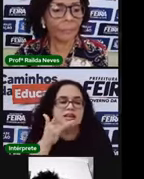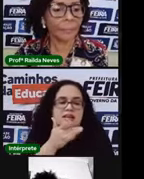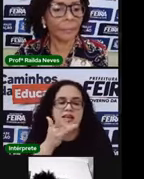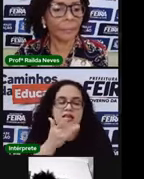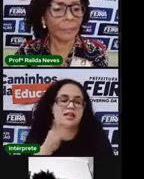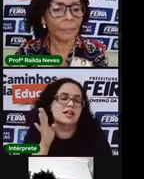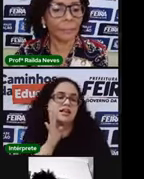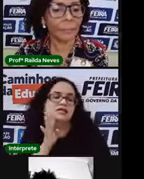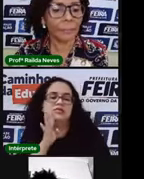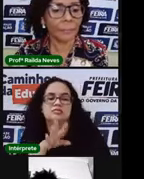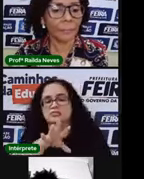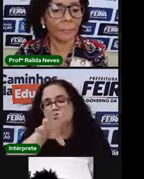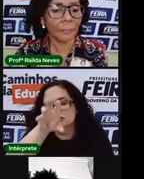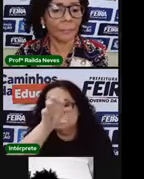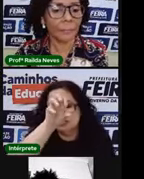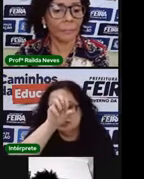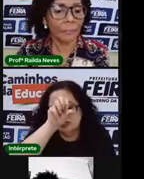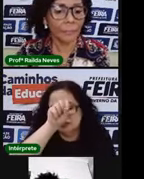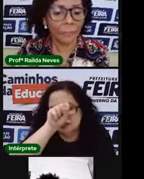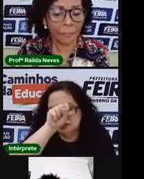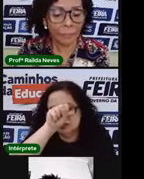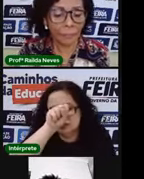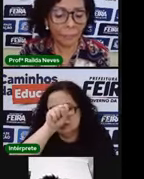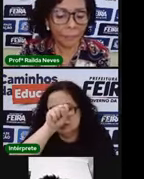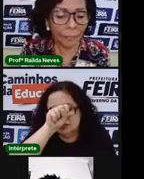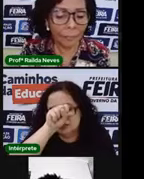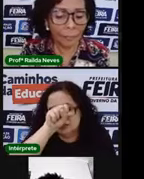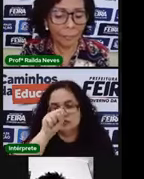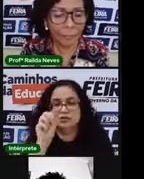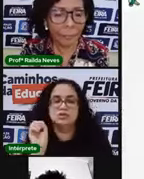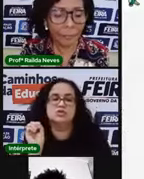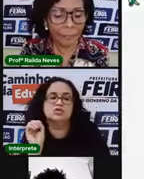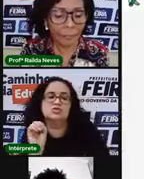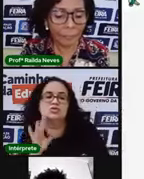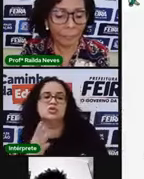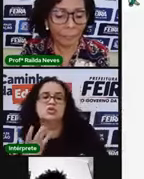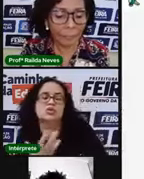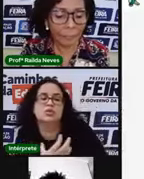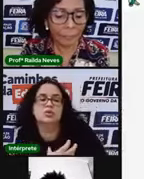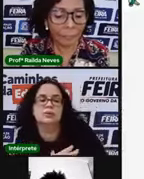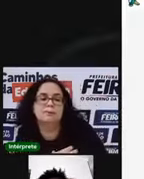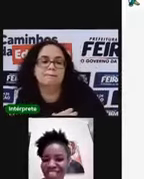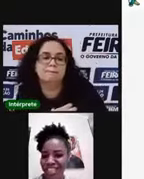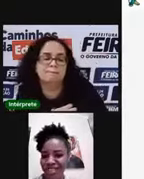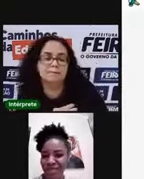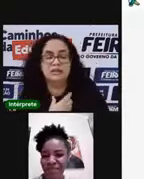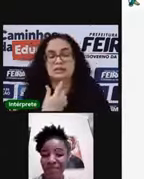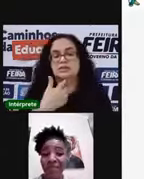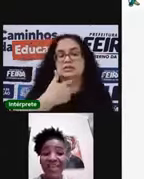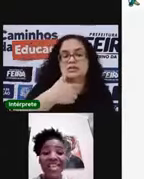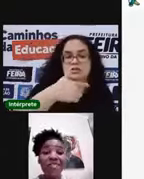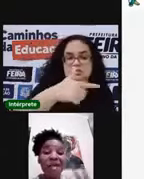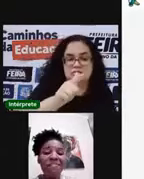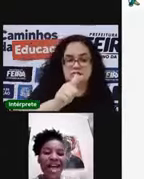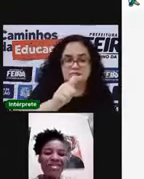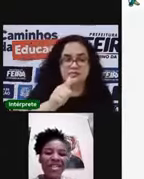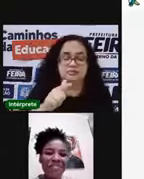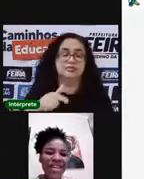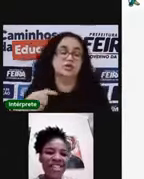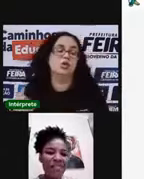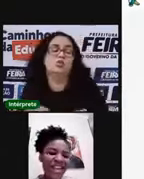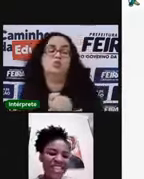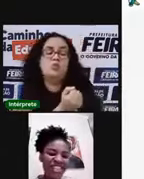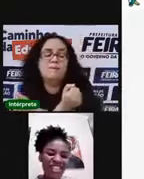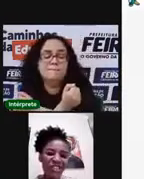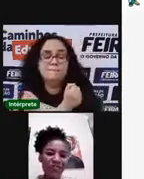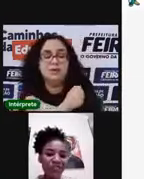o cheiro do outro, não é? Não é só essa sensação de conforto, é para além disso. E o abraço